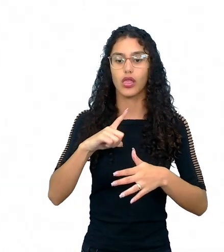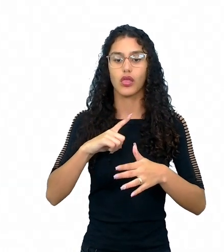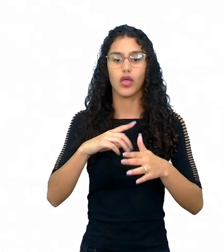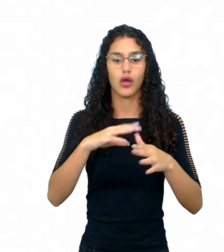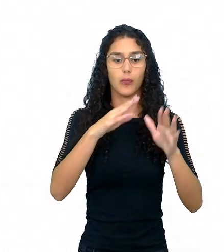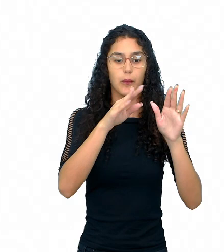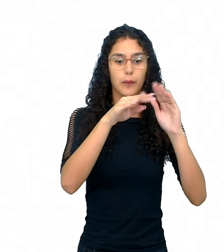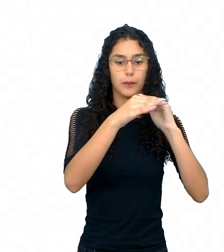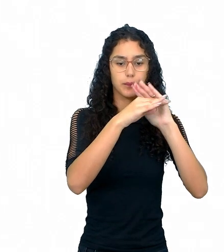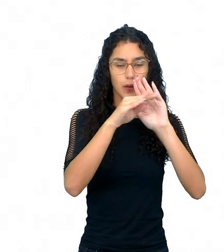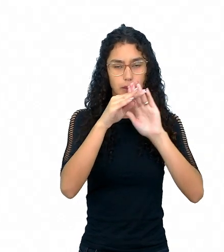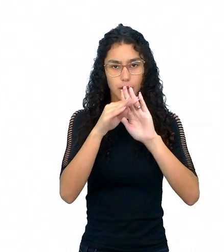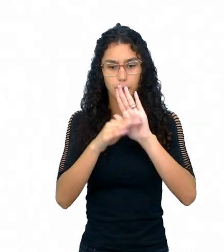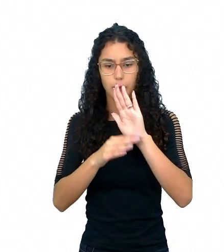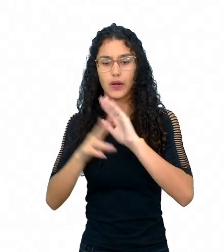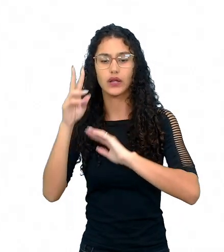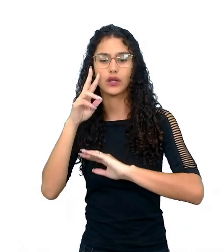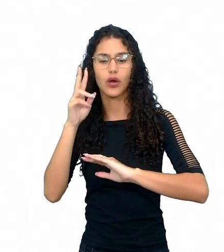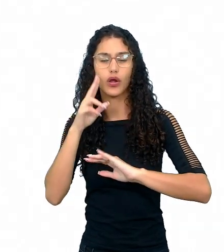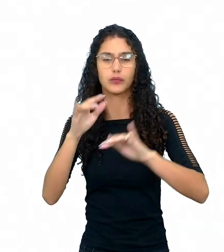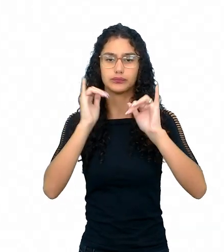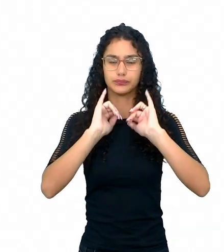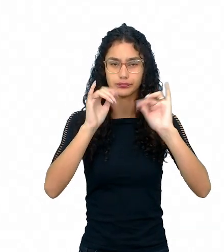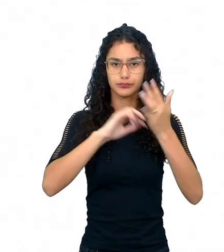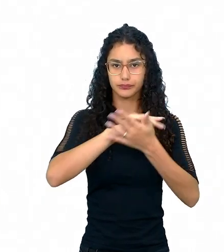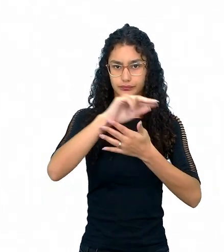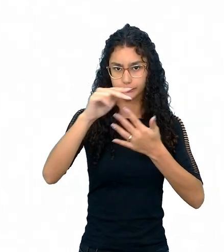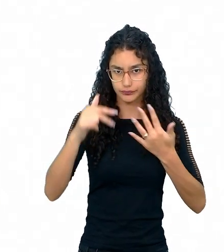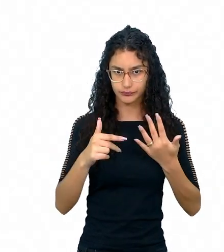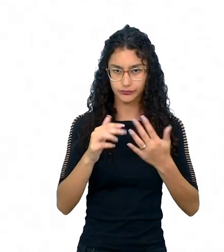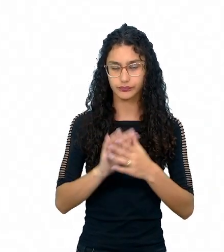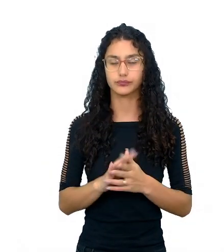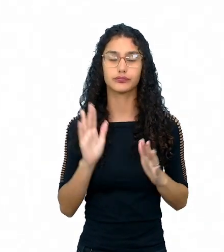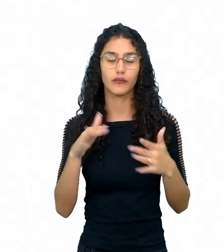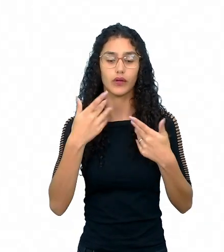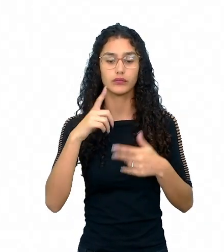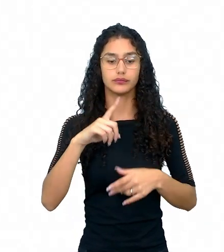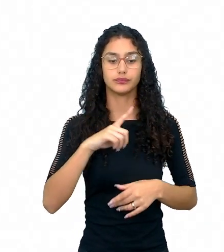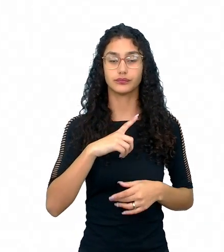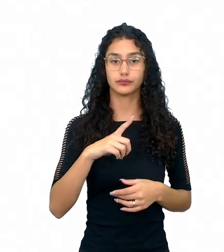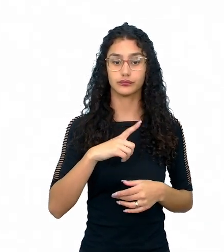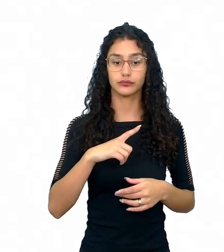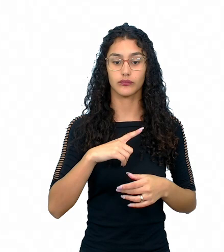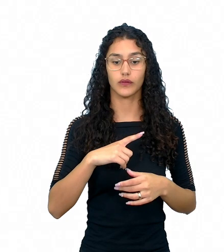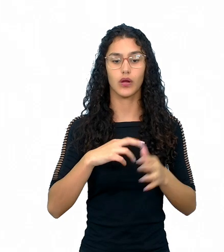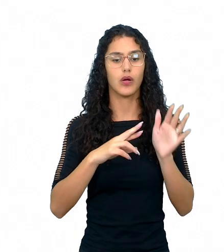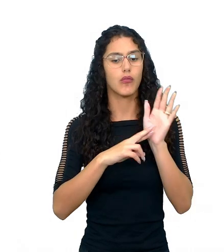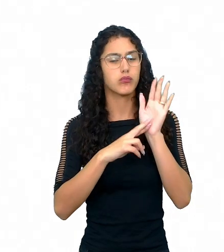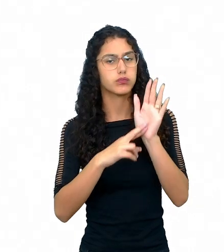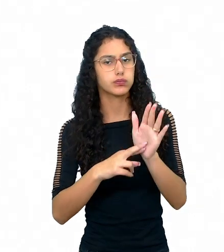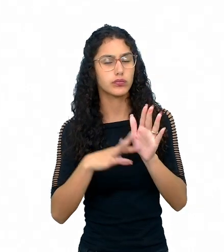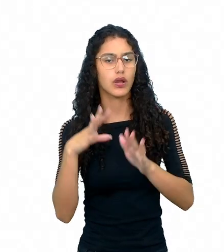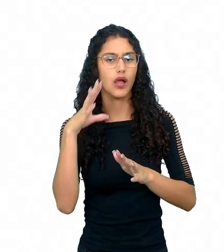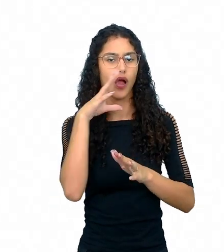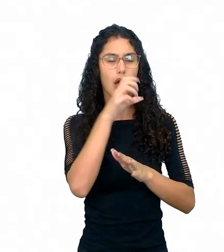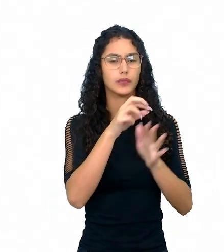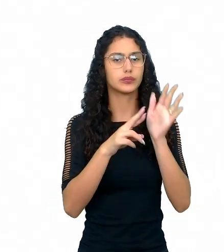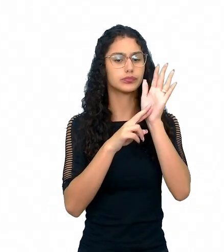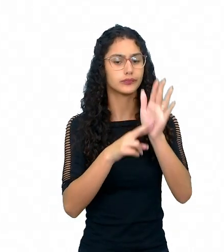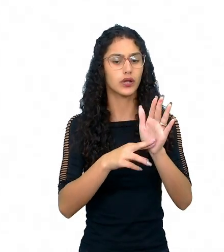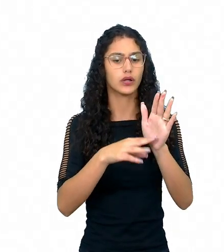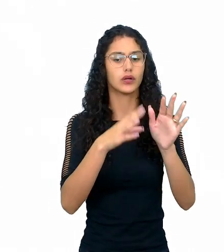de concepções teóricas enunciativo-discursivas. Então, teremos aqui uma breve abordagem, né,